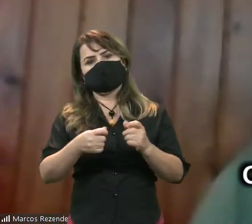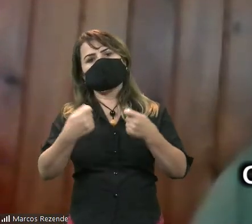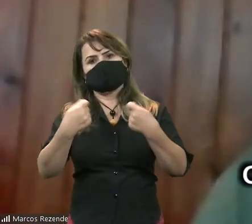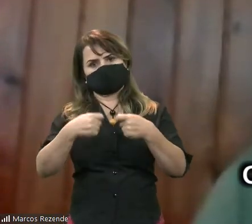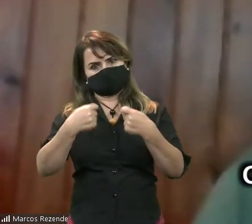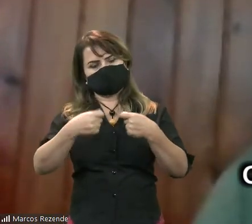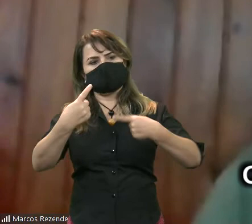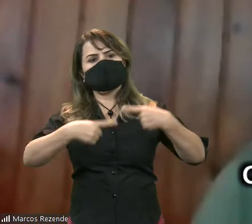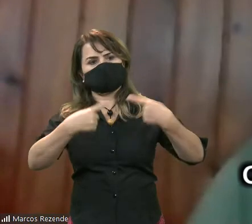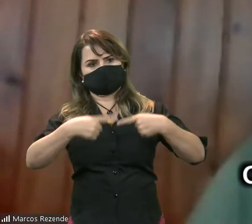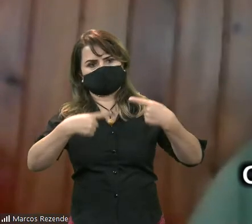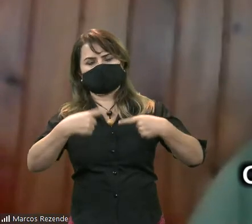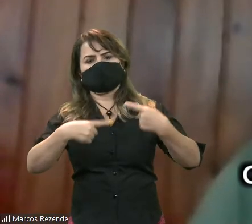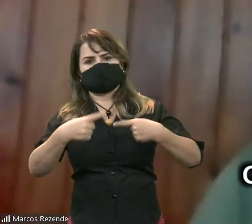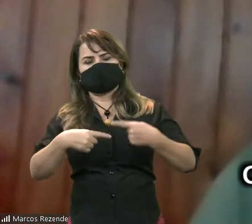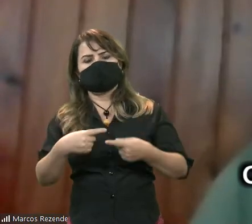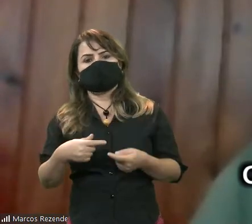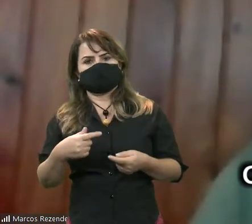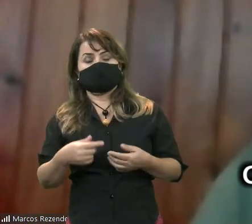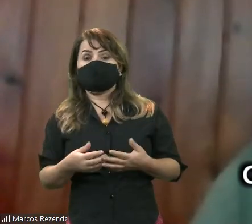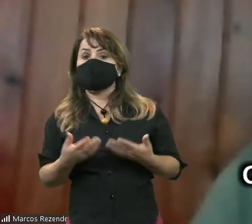Os vereadores que